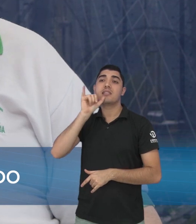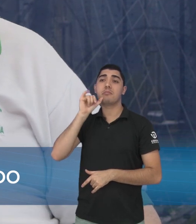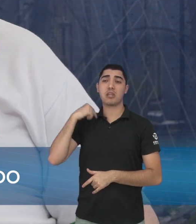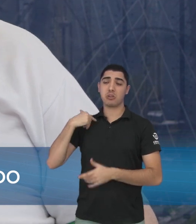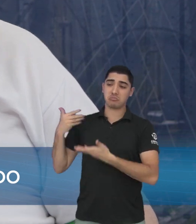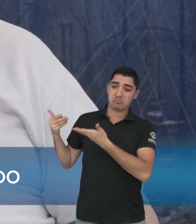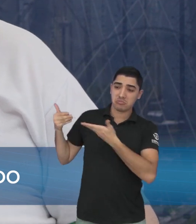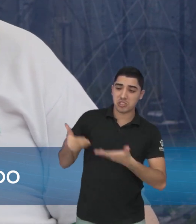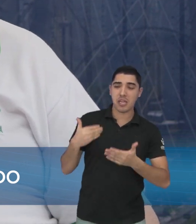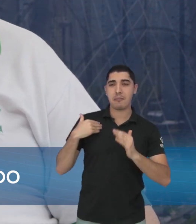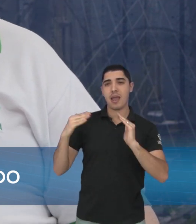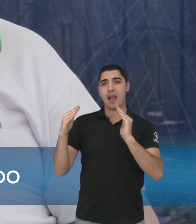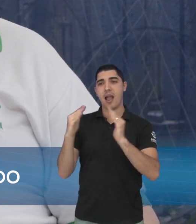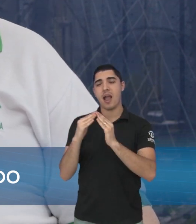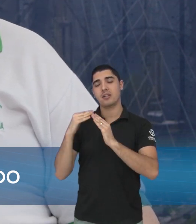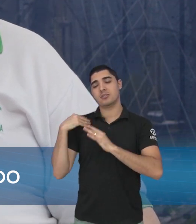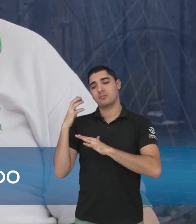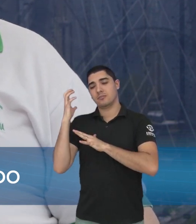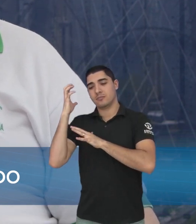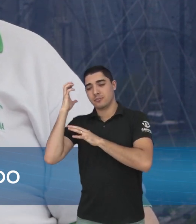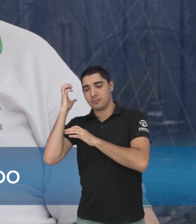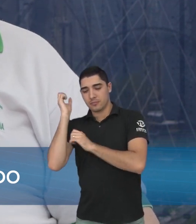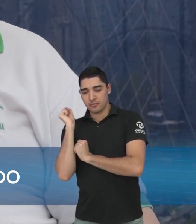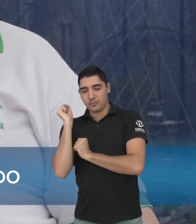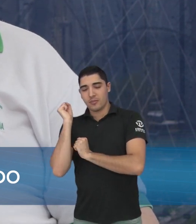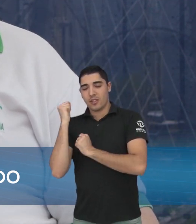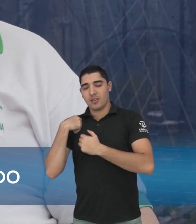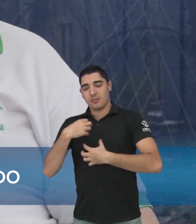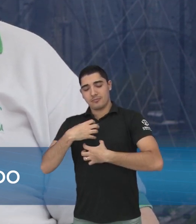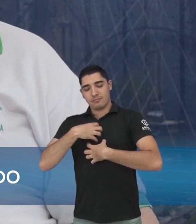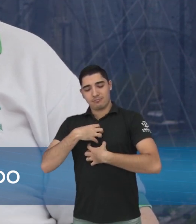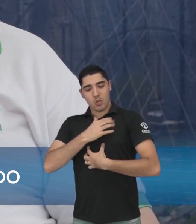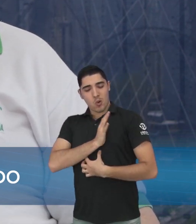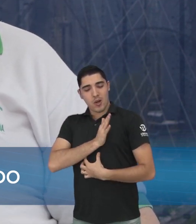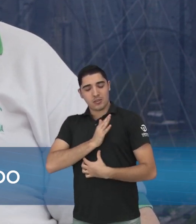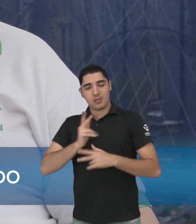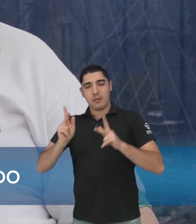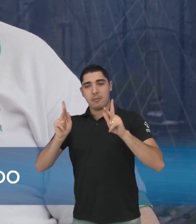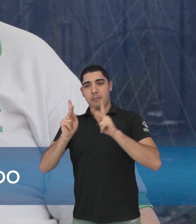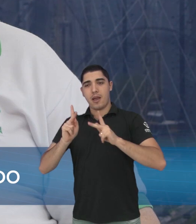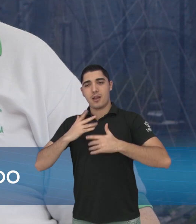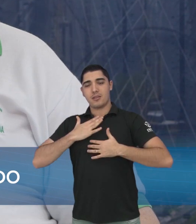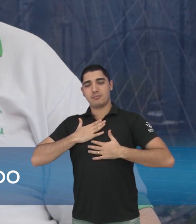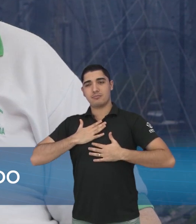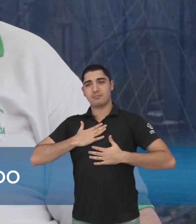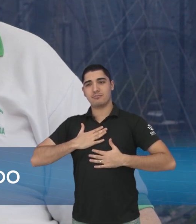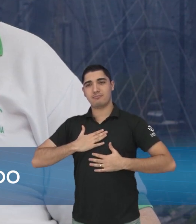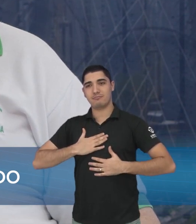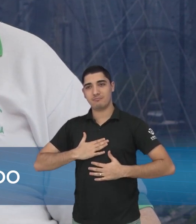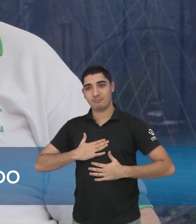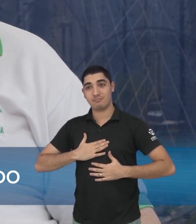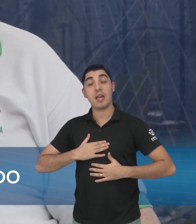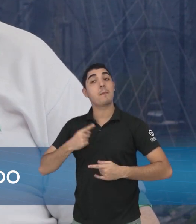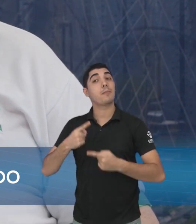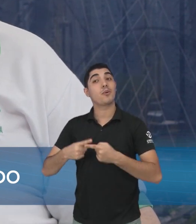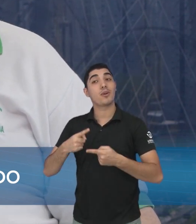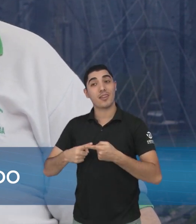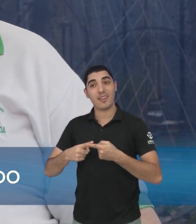casa, vou deitar, tal, quando eu sinto uma paz de coração, é esse momento que eu tenho certeza que alguém está